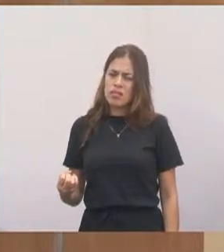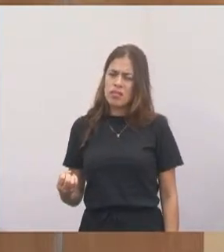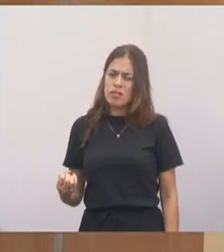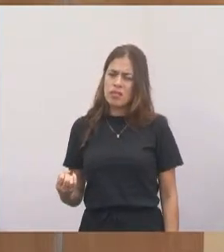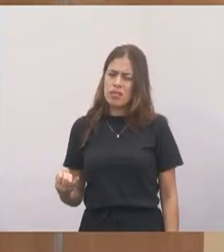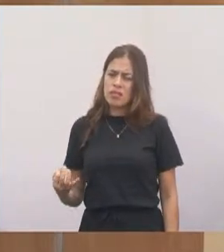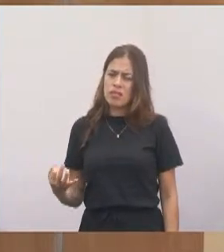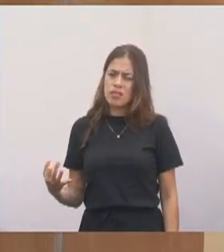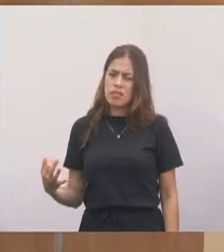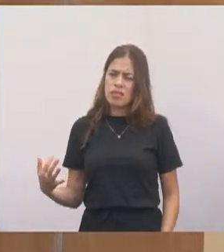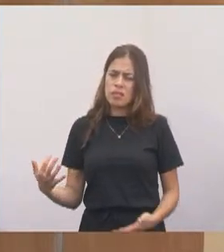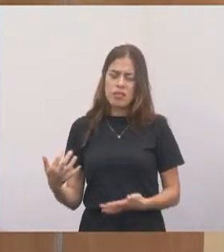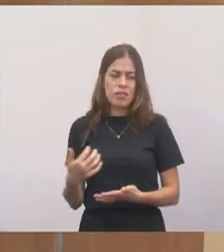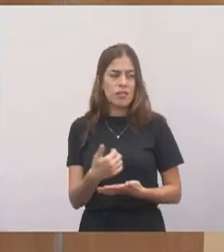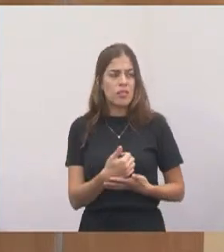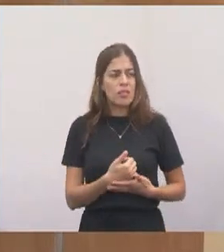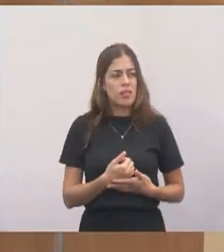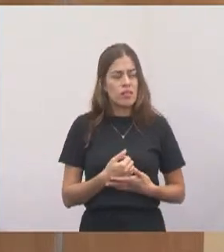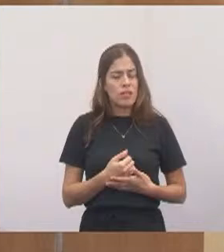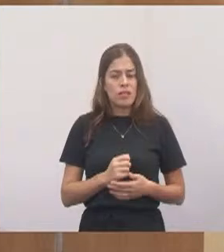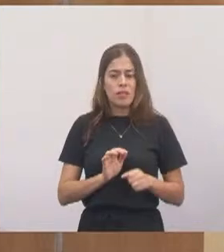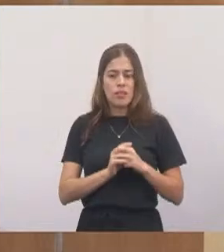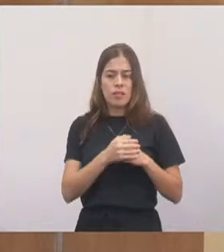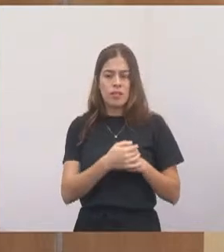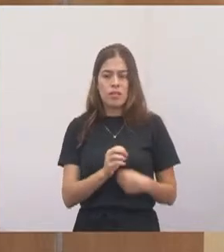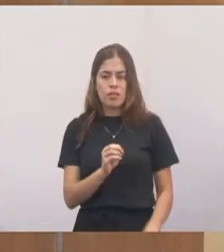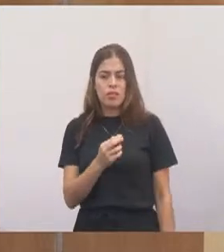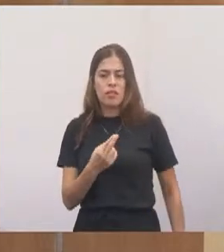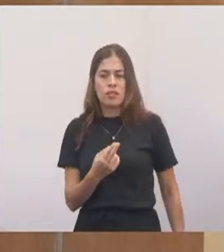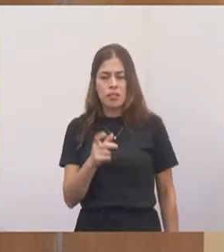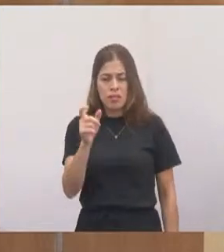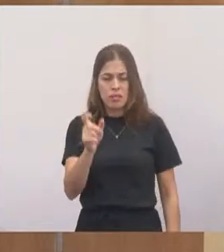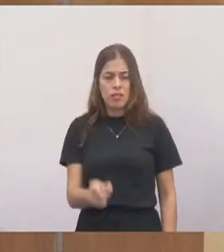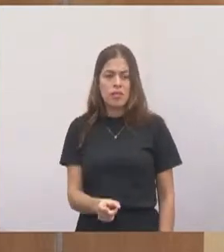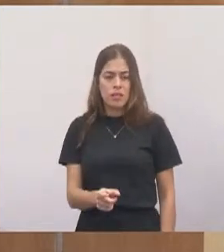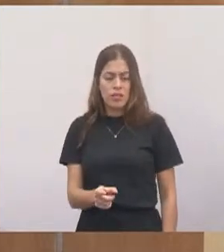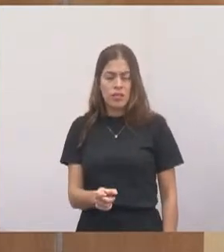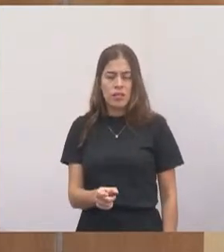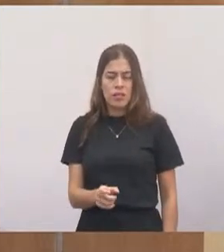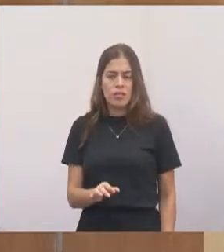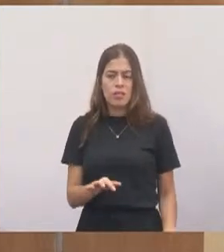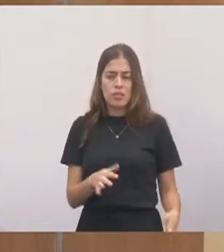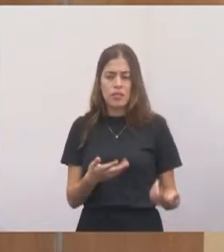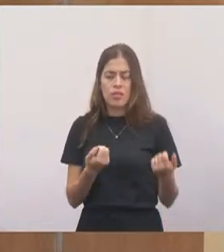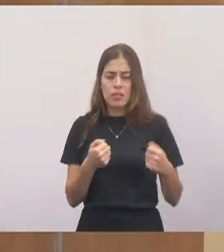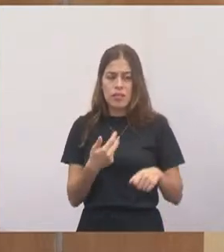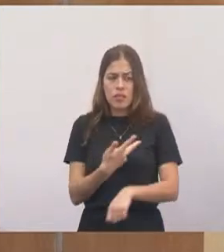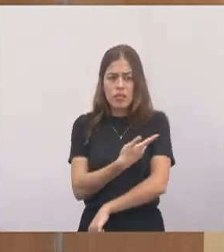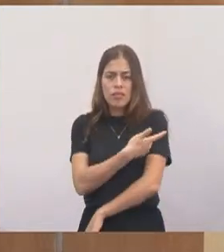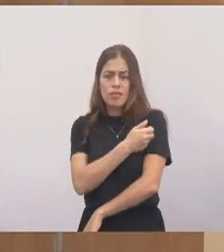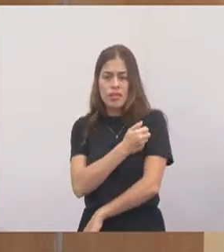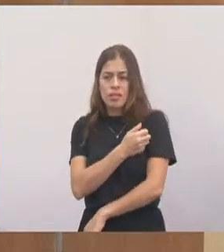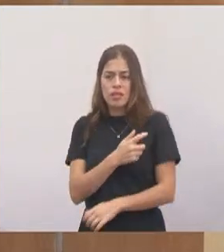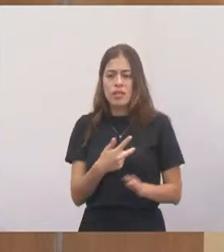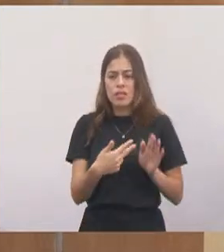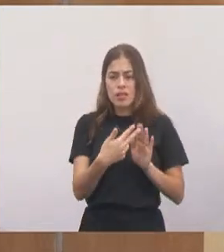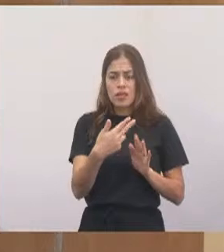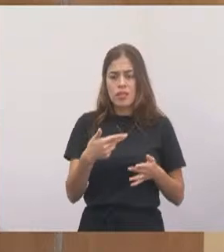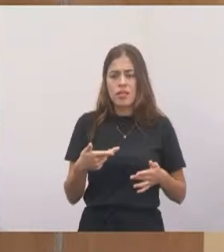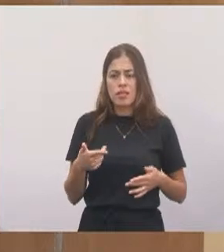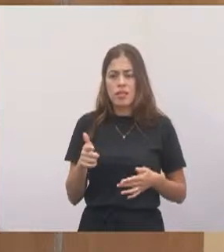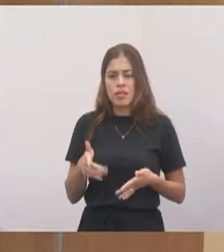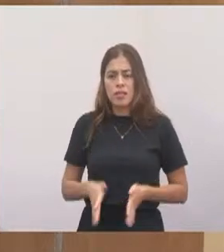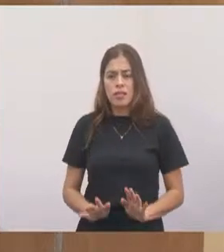por um protetor ou por um munícipe. Exigência da vacinação e castração